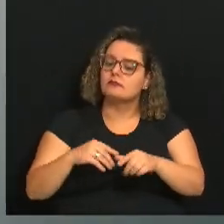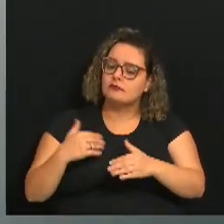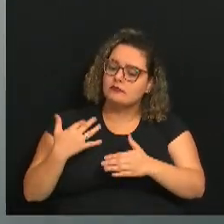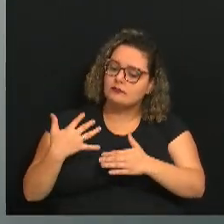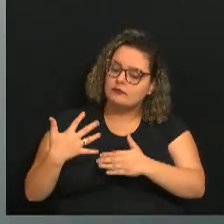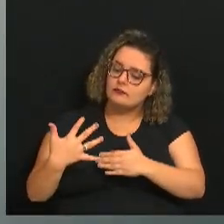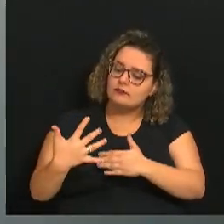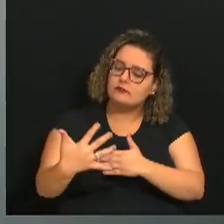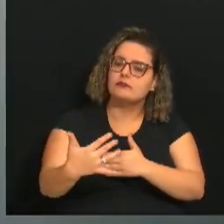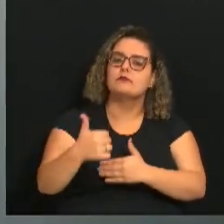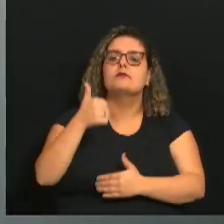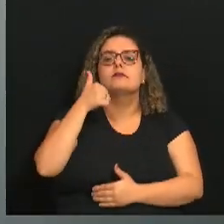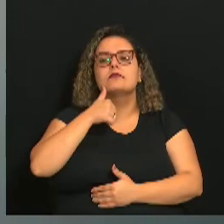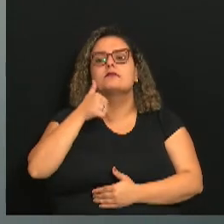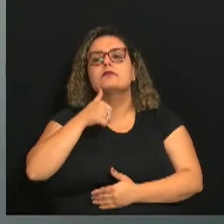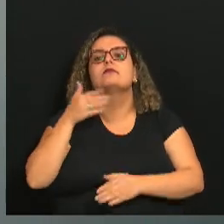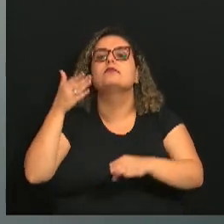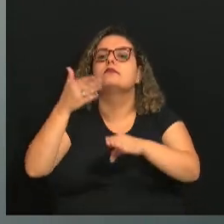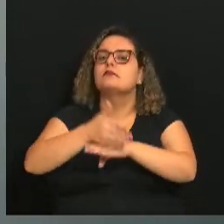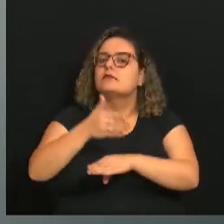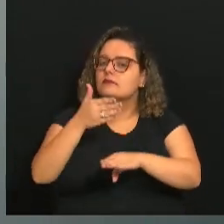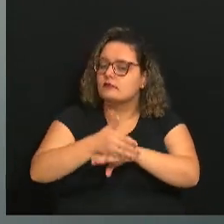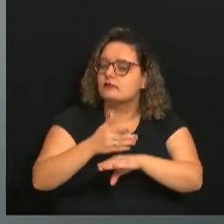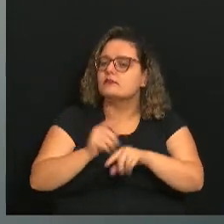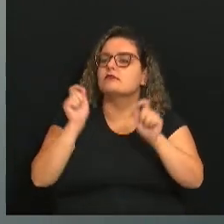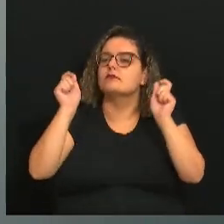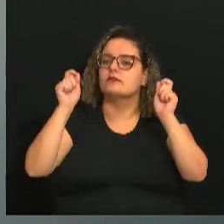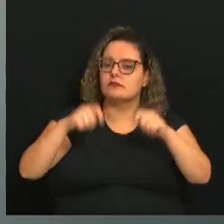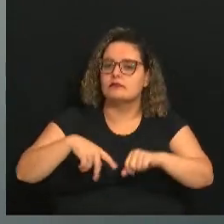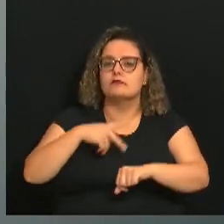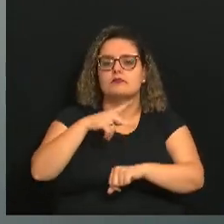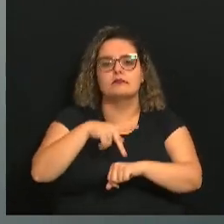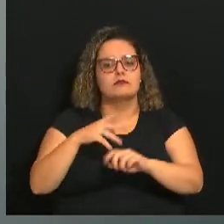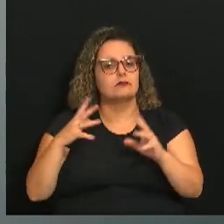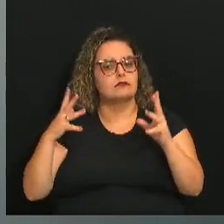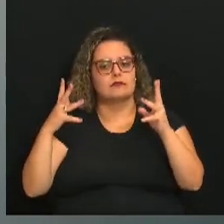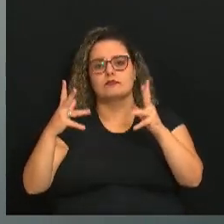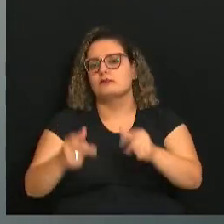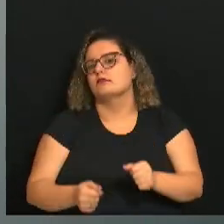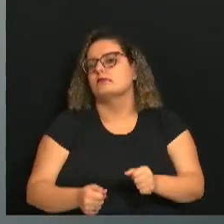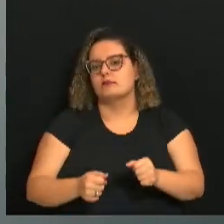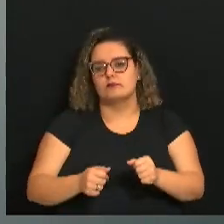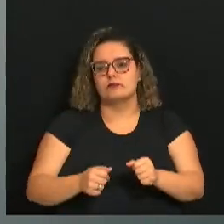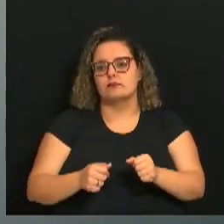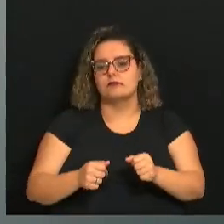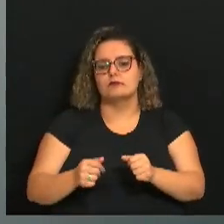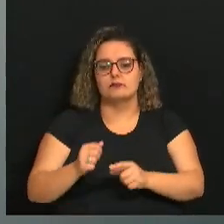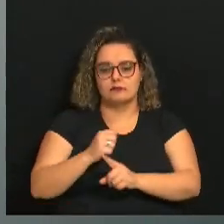mulheres, uma participação muito mais efetiva, muito mais ampla em todos os segmentos da sociedade.